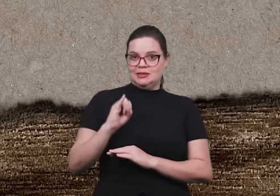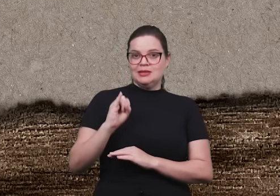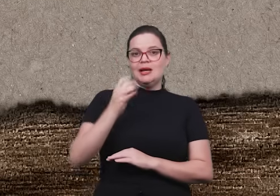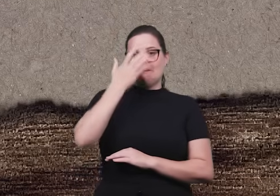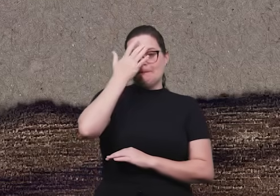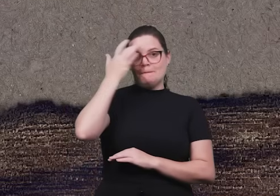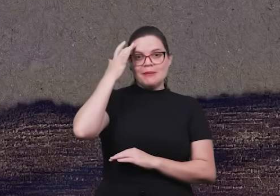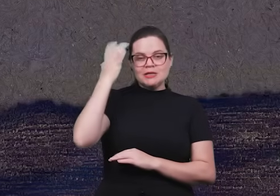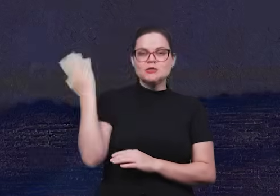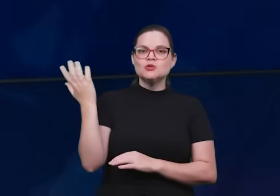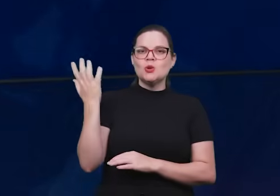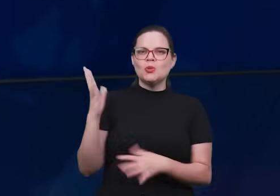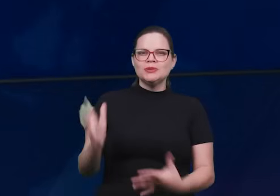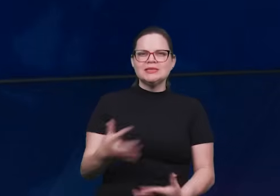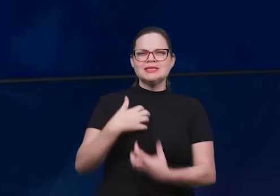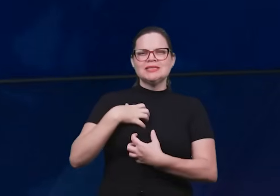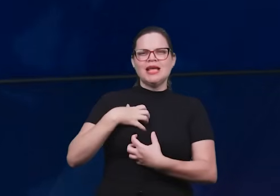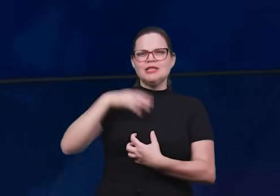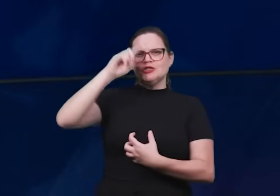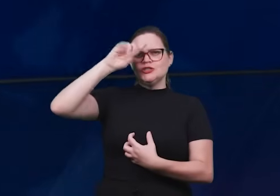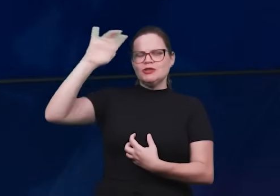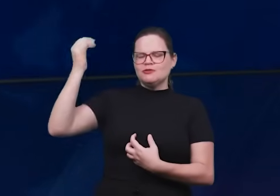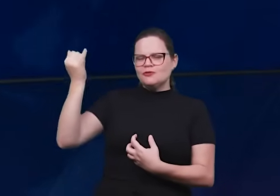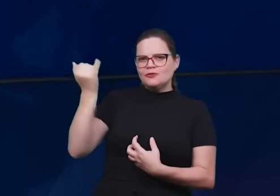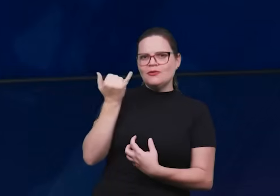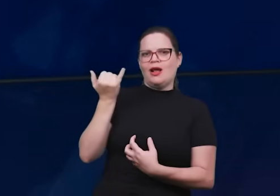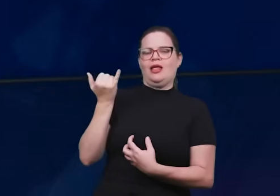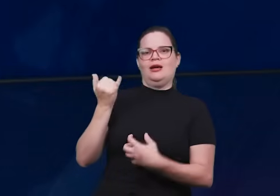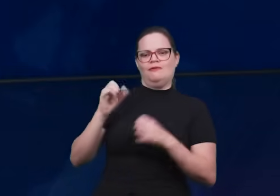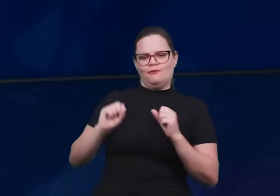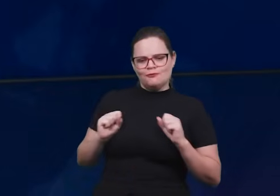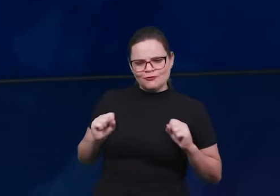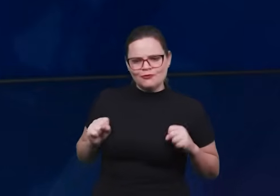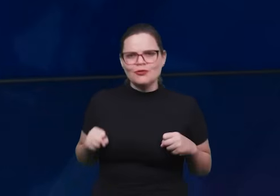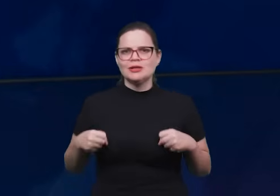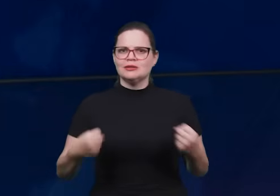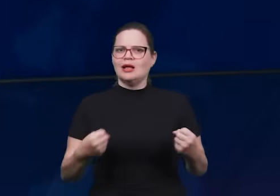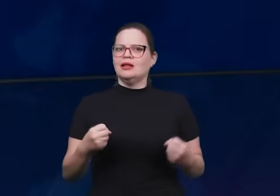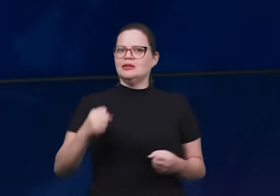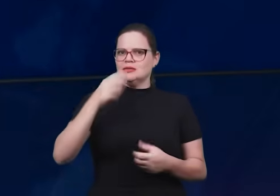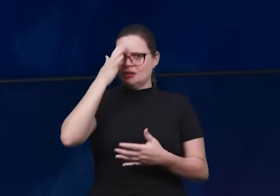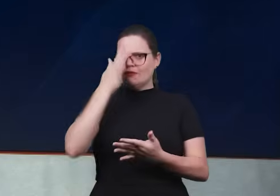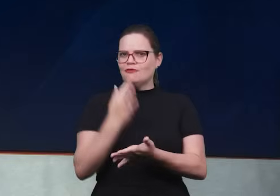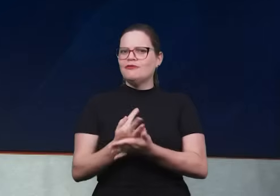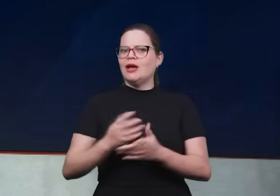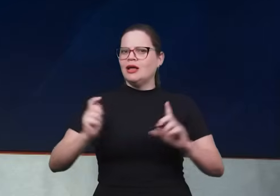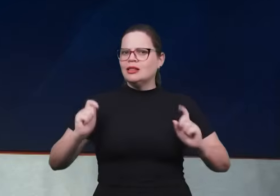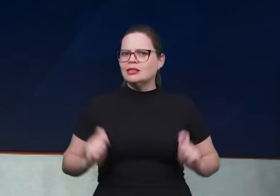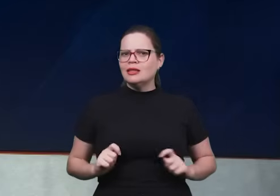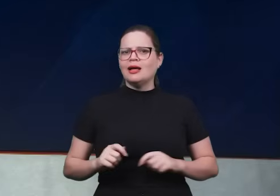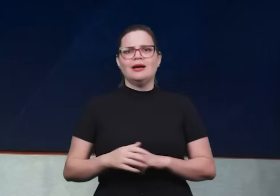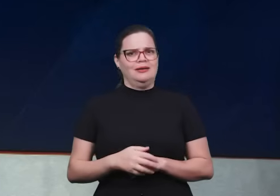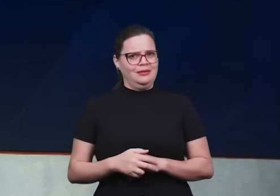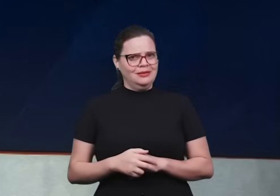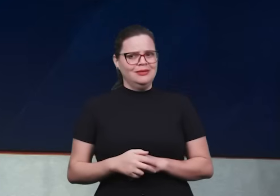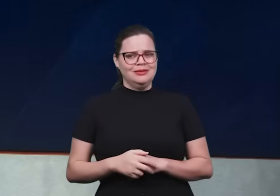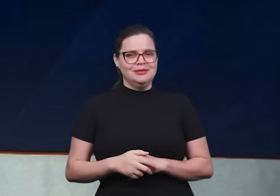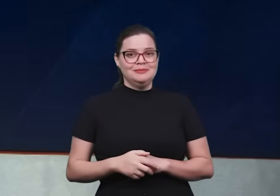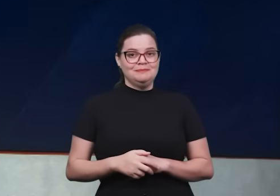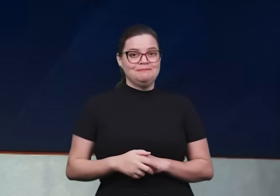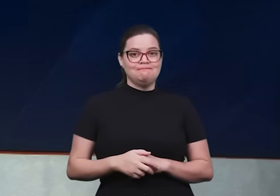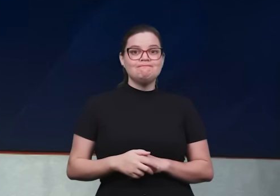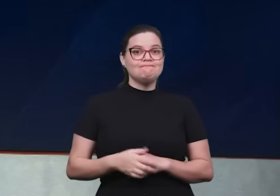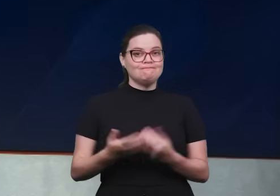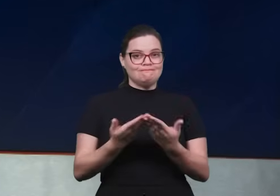alguém ouve a voz de Deus, sua fé é fortalecida. E como diz a Bíblia,